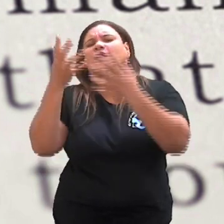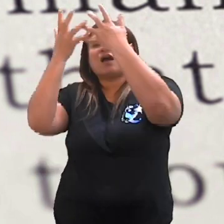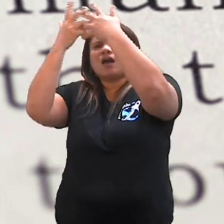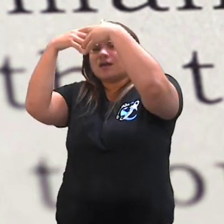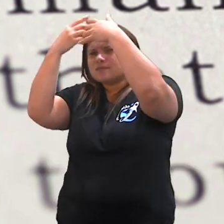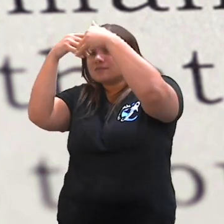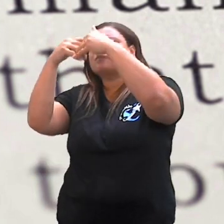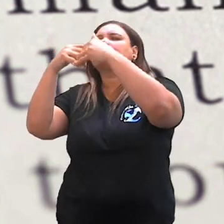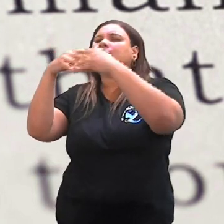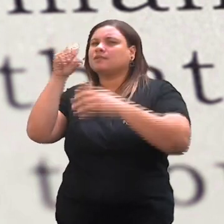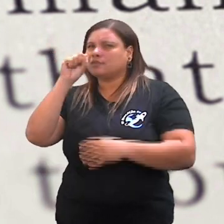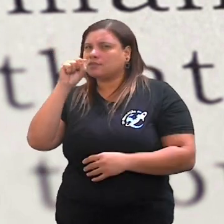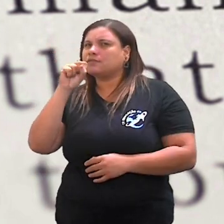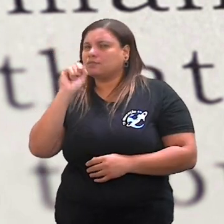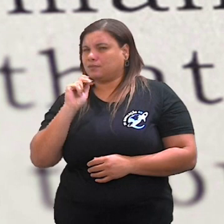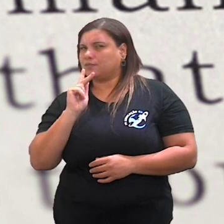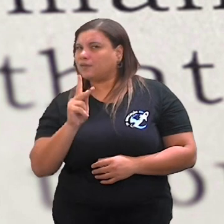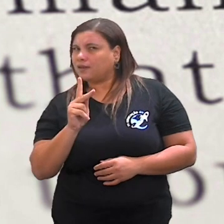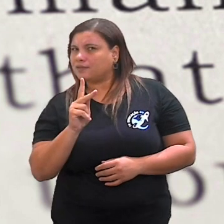pensarem sobre isso.